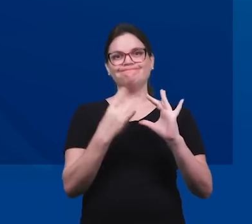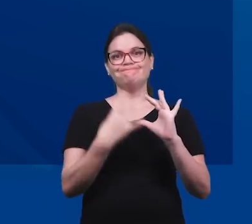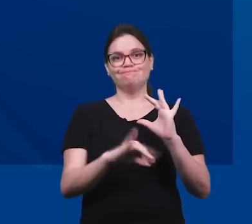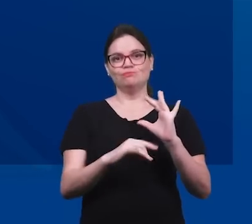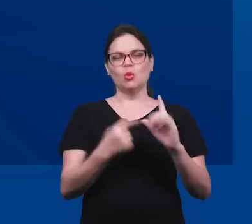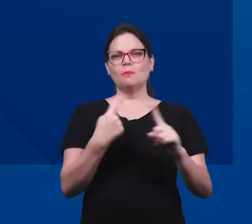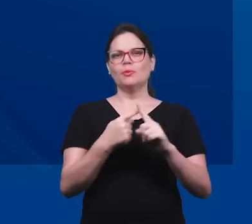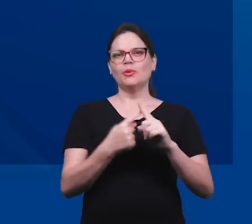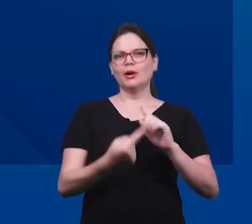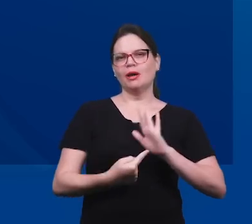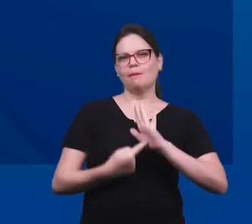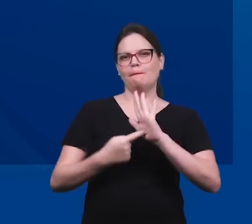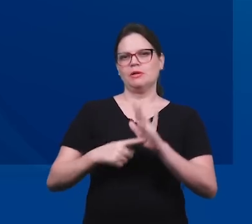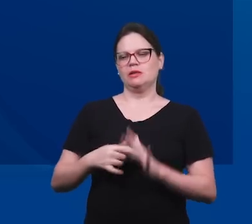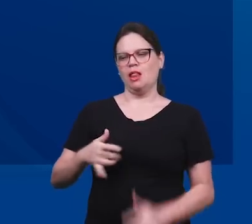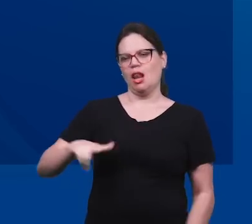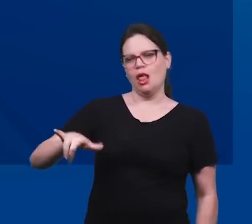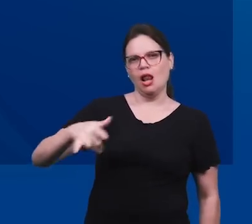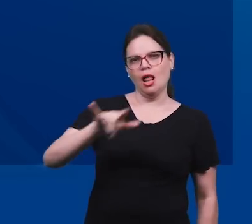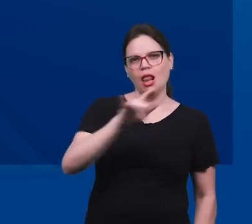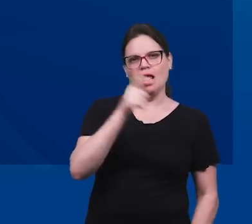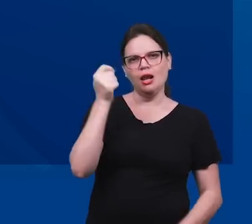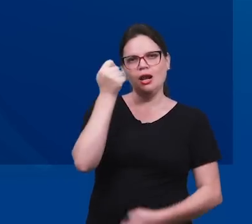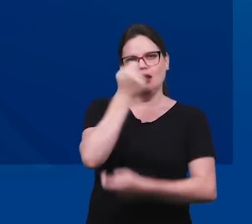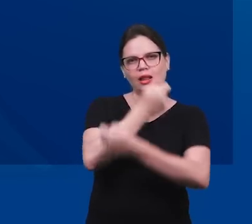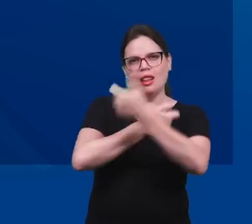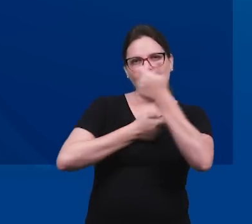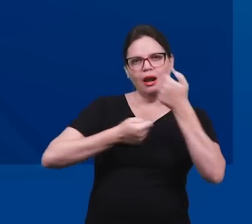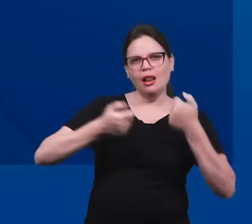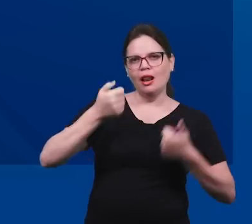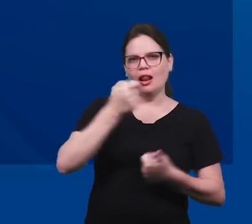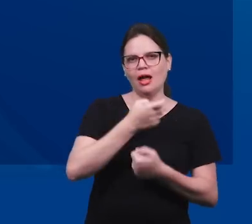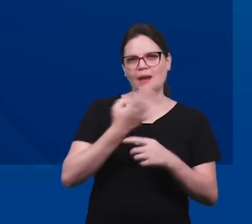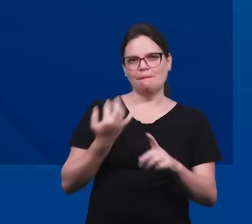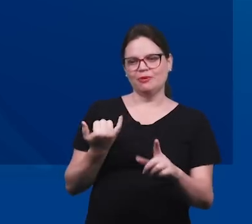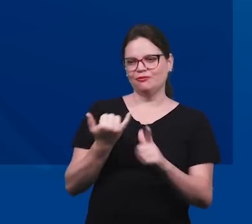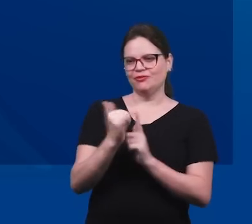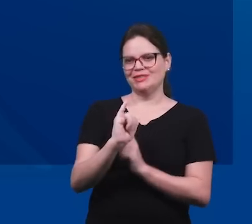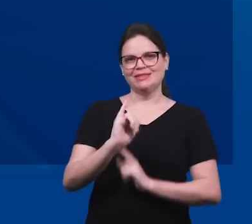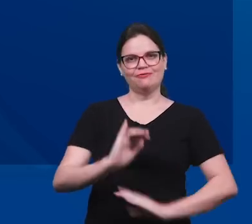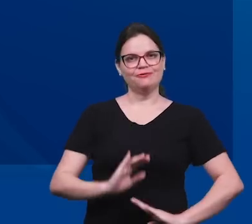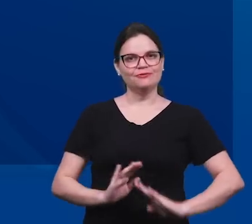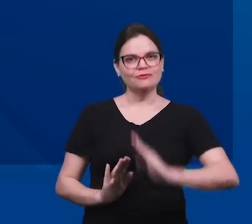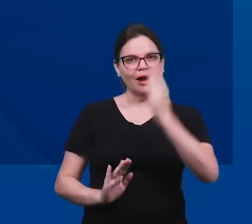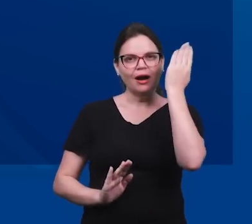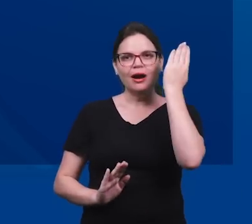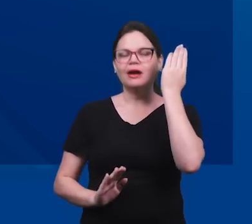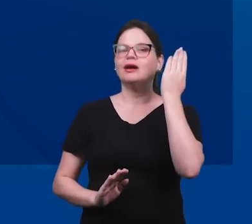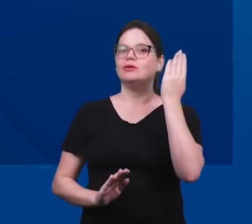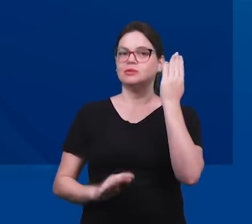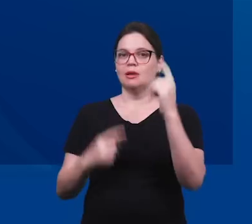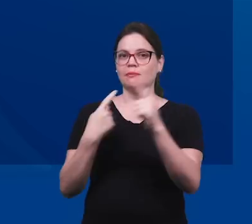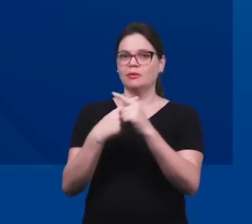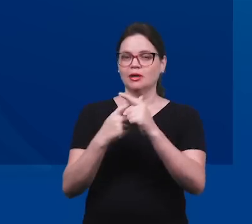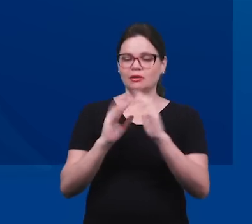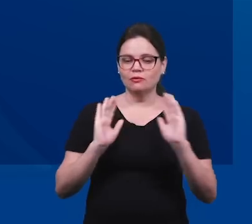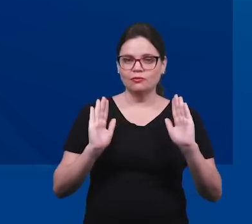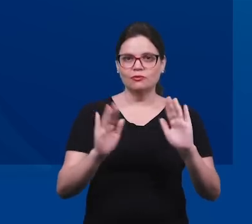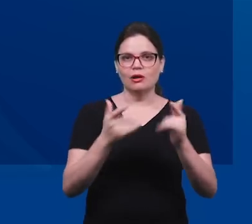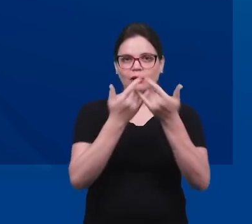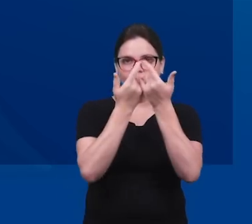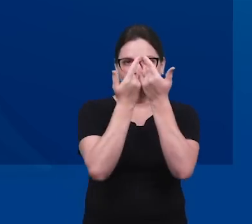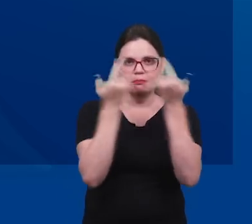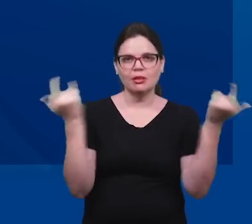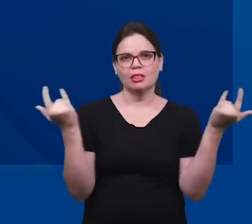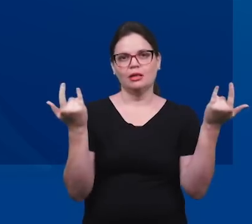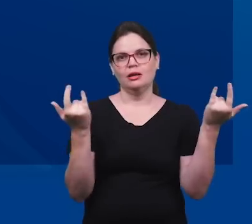mensagem enganosa, um falso profetismo que materializou a